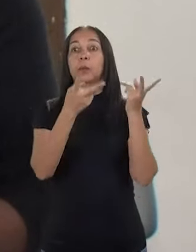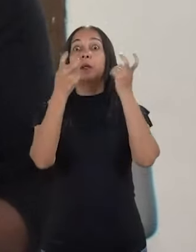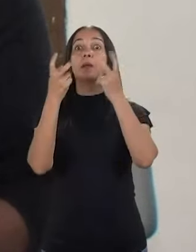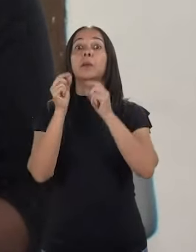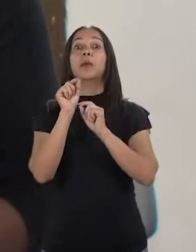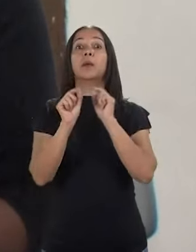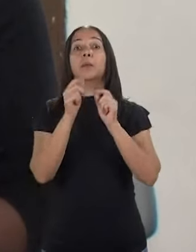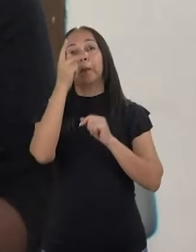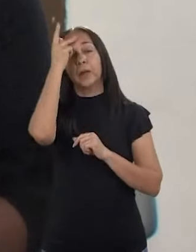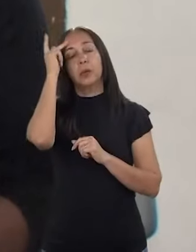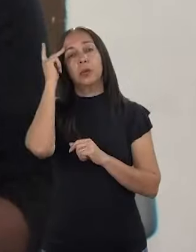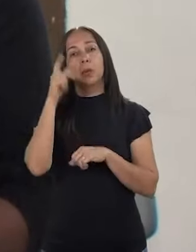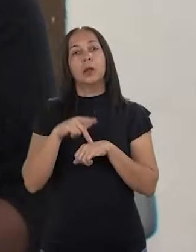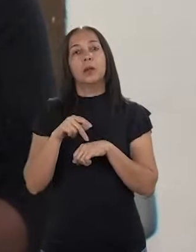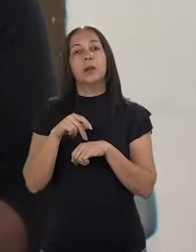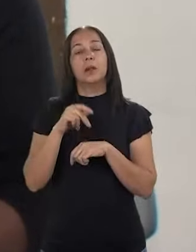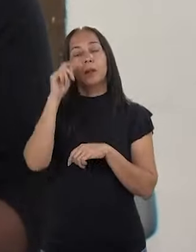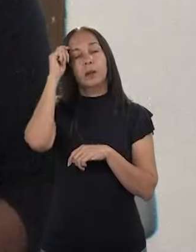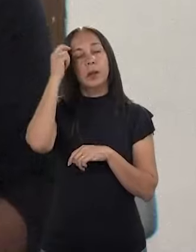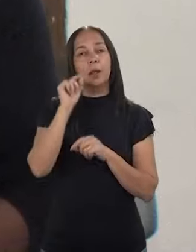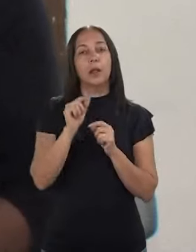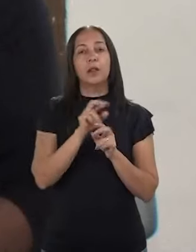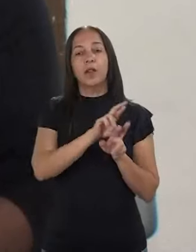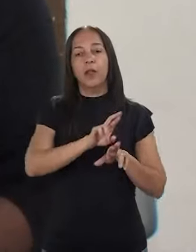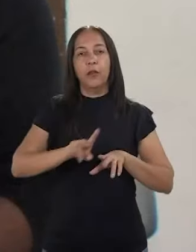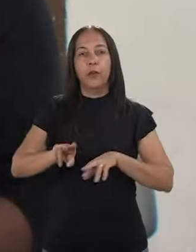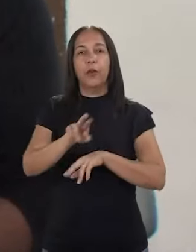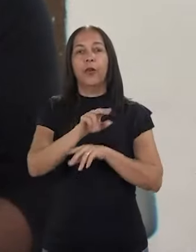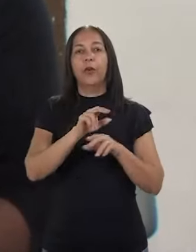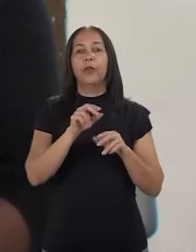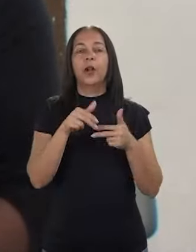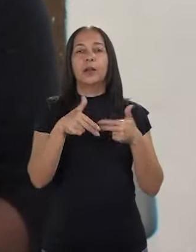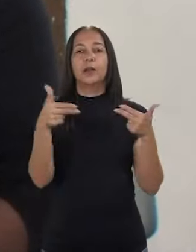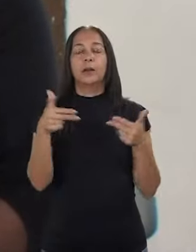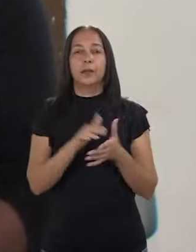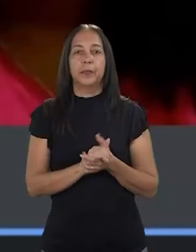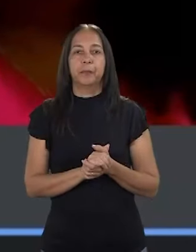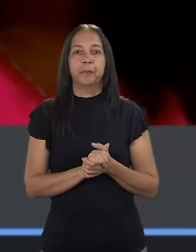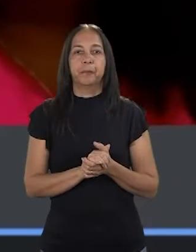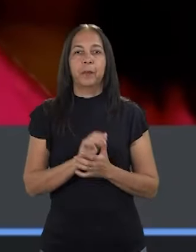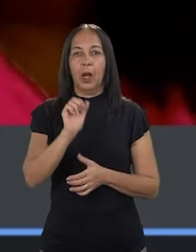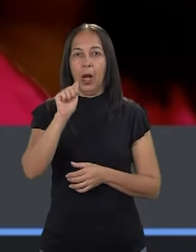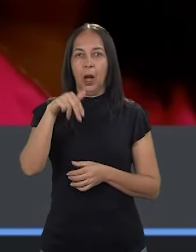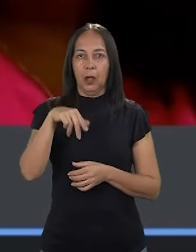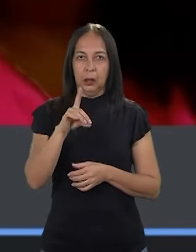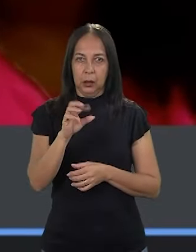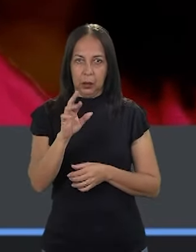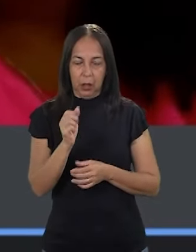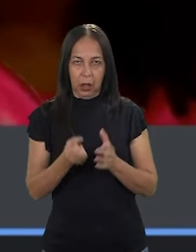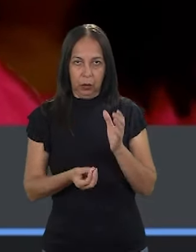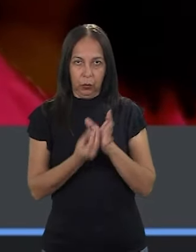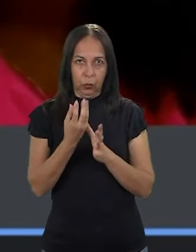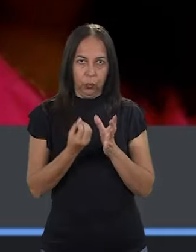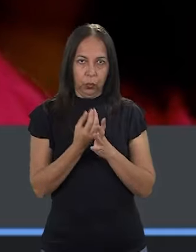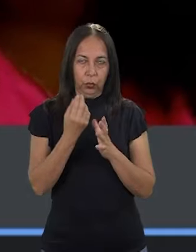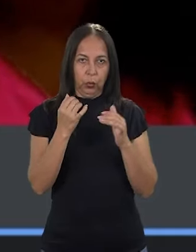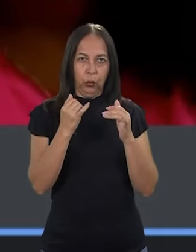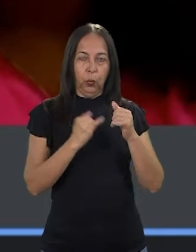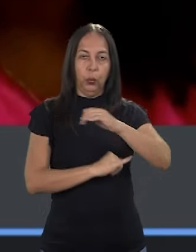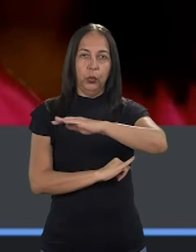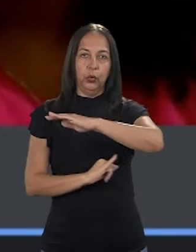identificação de pessoas negras e diferentes etnias resultando em injustiças e desigualdades André Fernandes fundador e diretor do